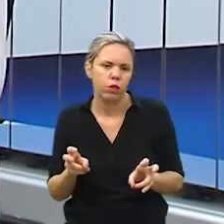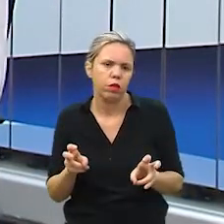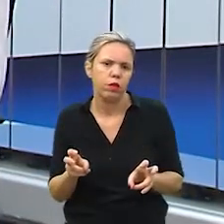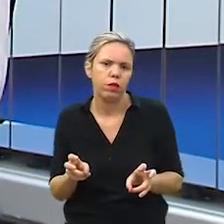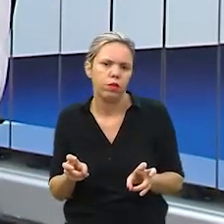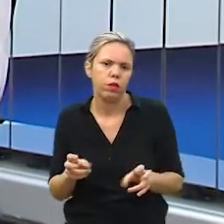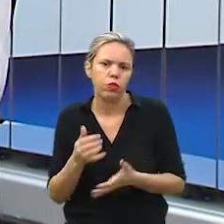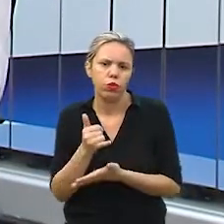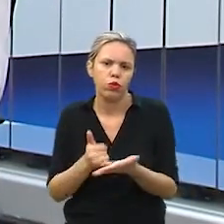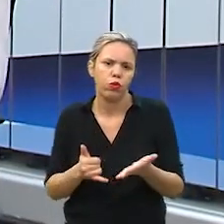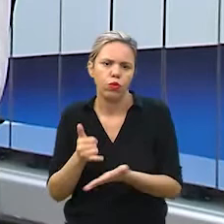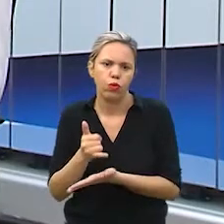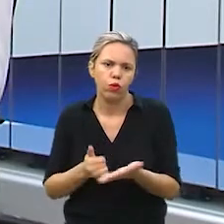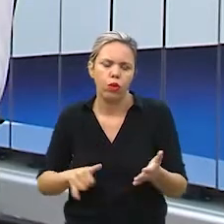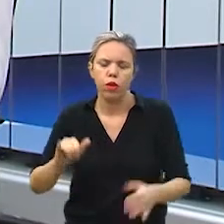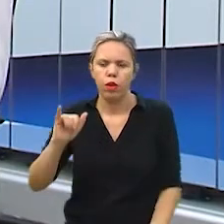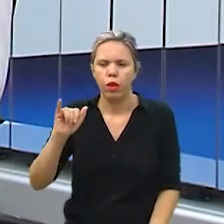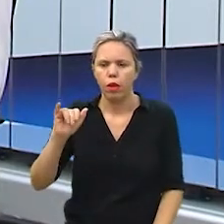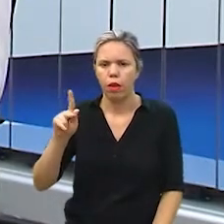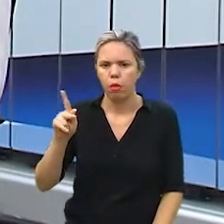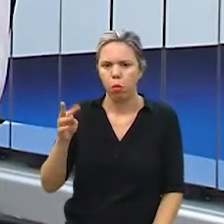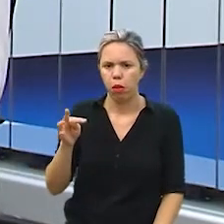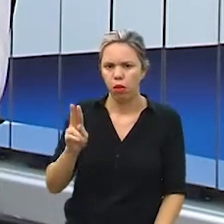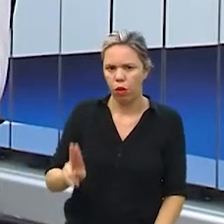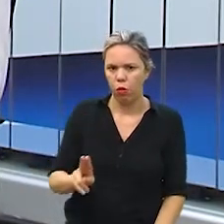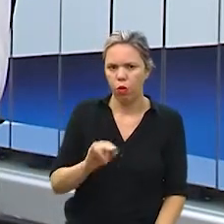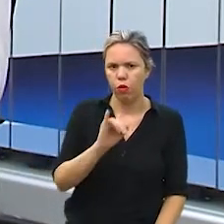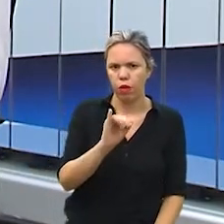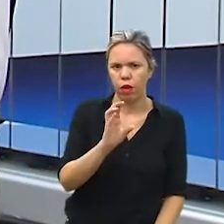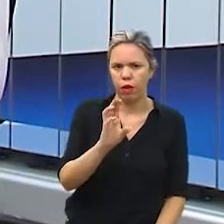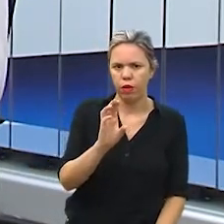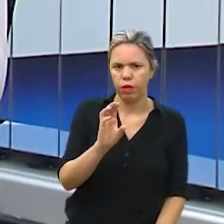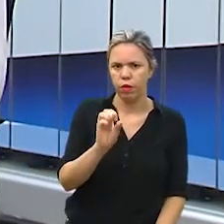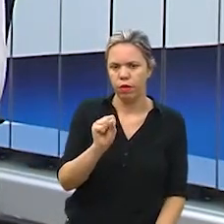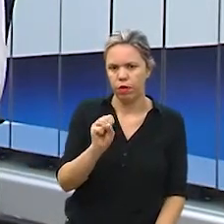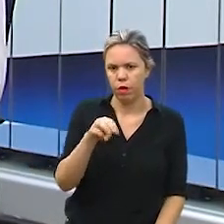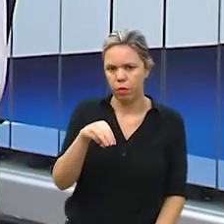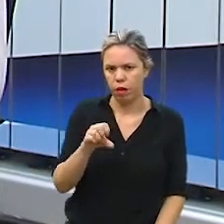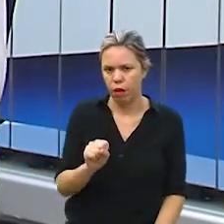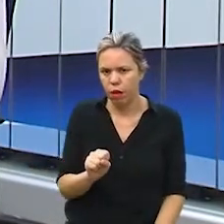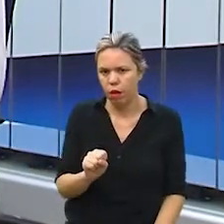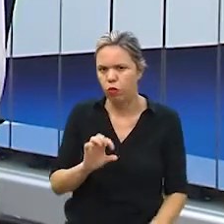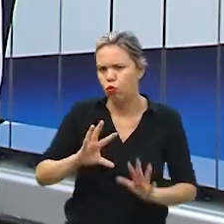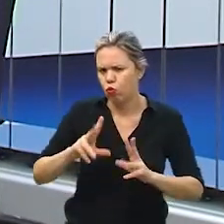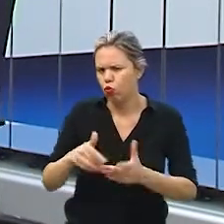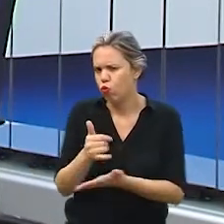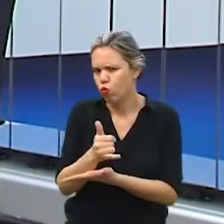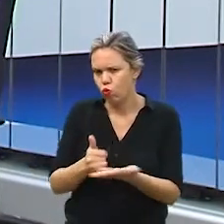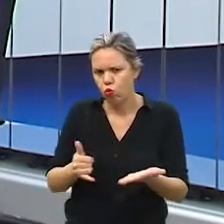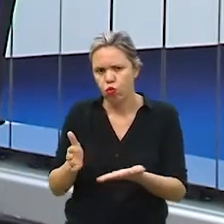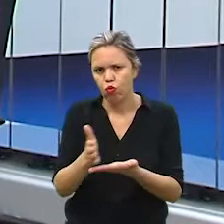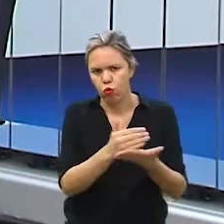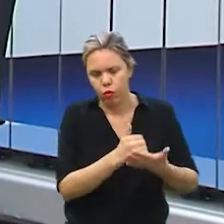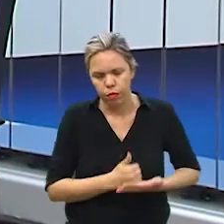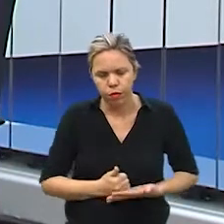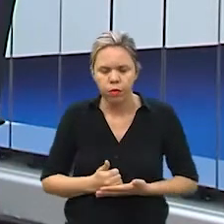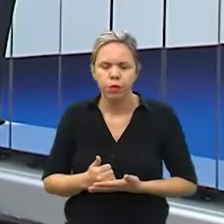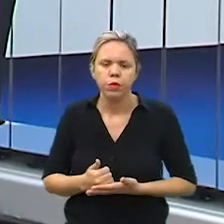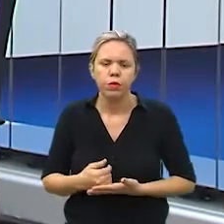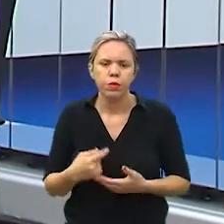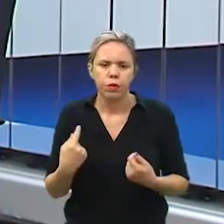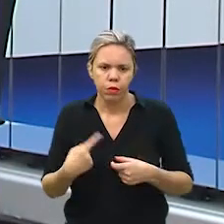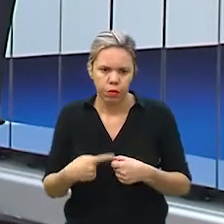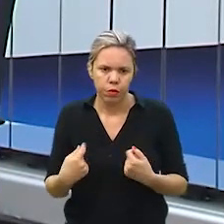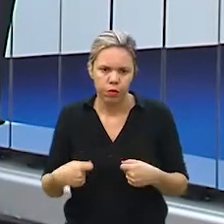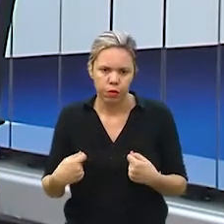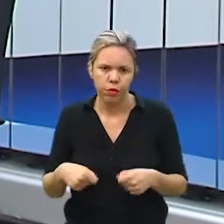dos impostos, do IPTU, ISMS, enfim, todos os impostos que o município